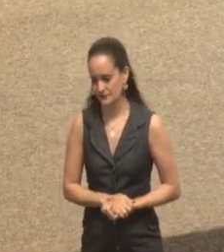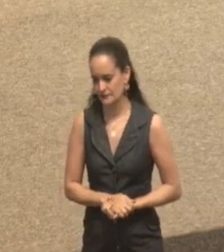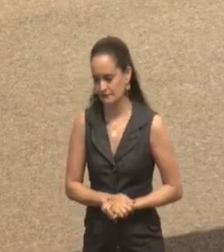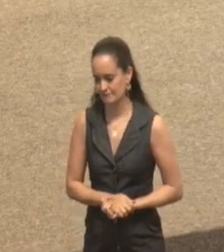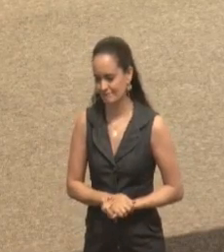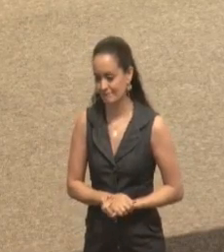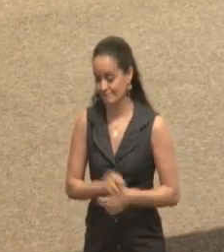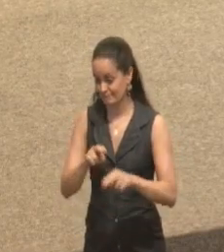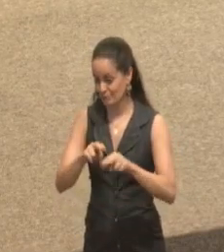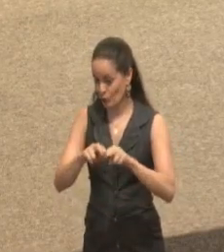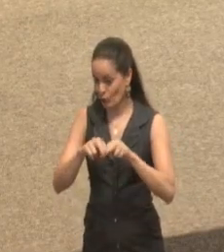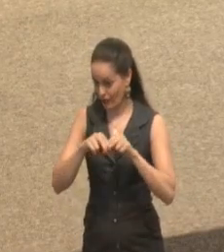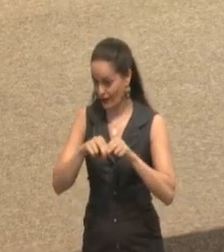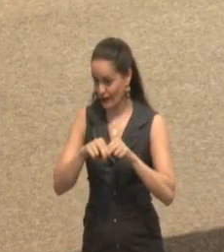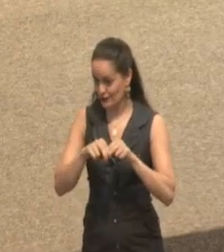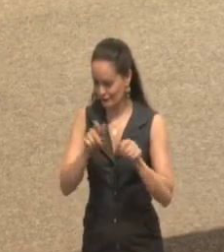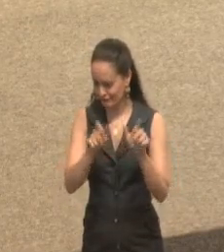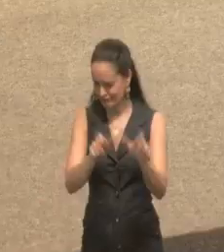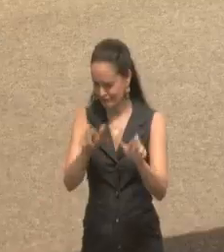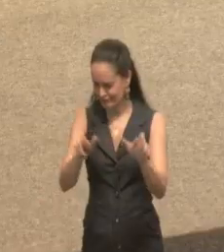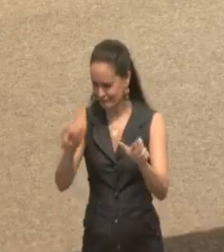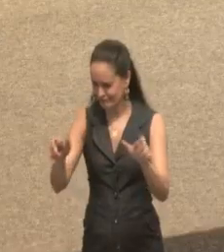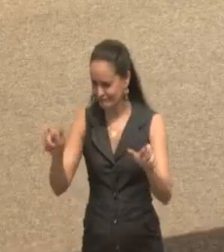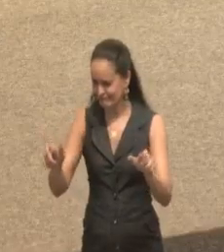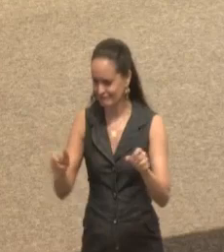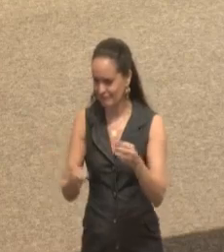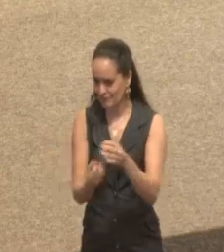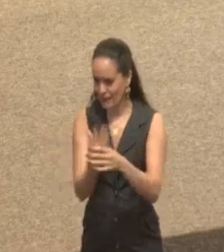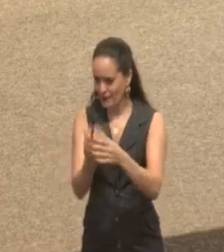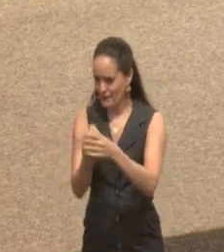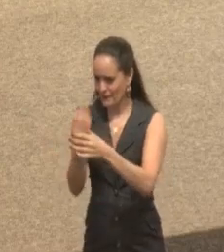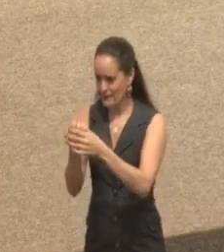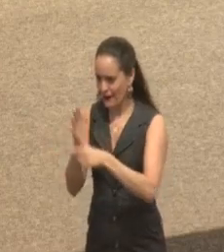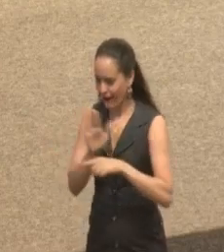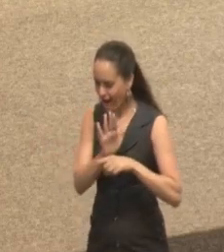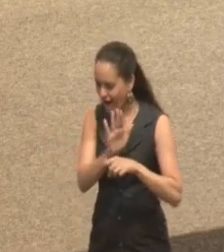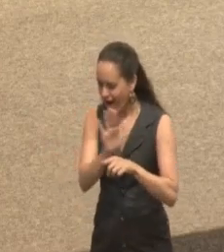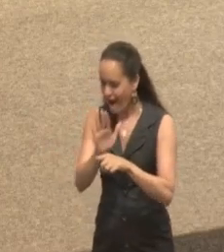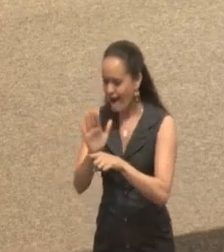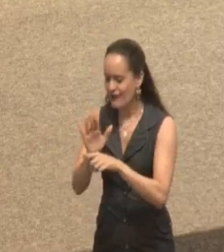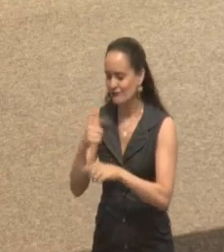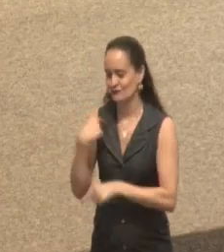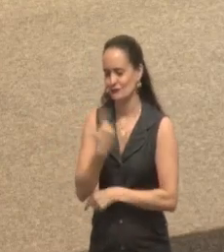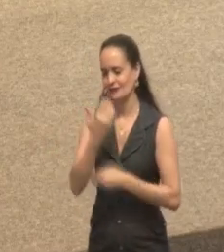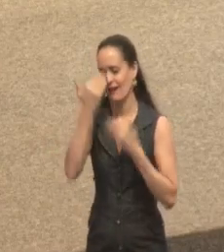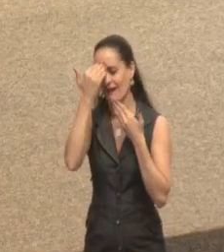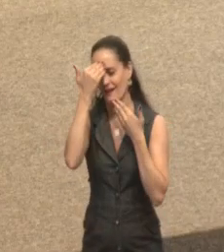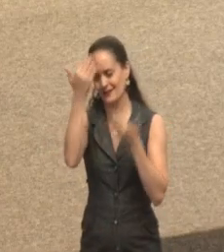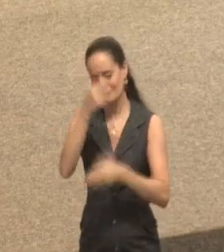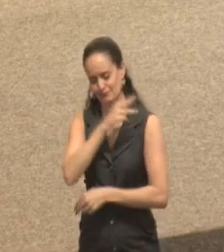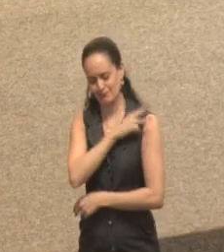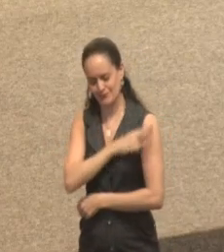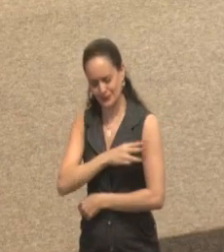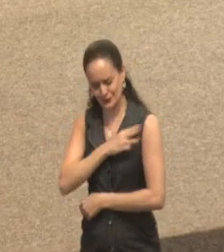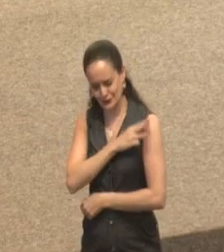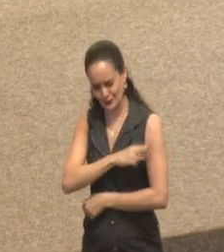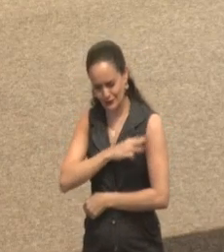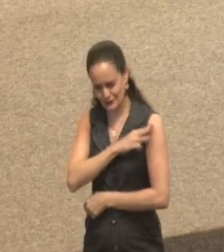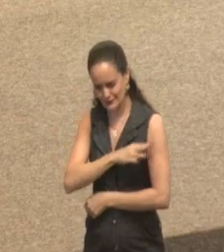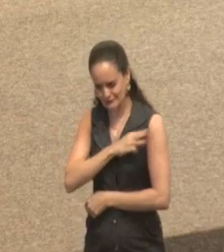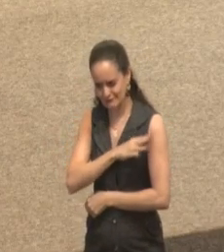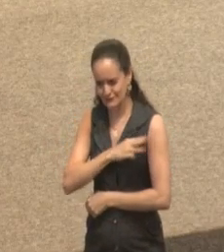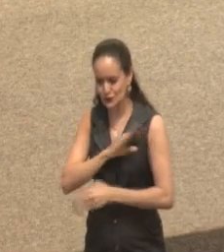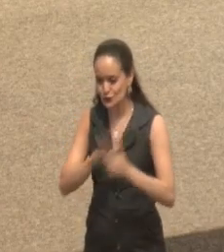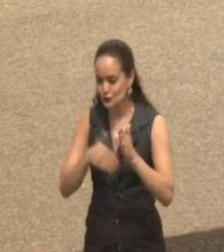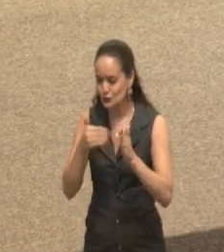E é por estas e outras milhares de realizações que agradecemos aos executivos, missionários, parceiros